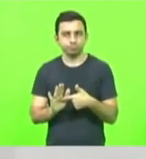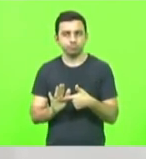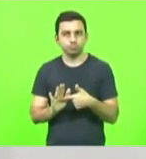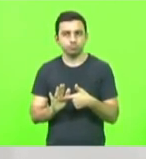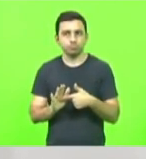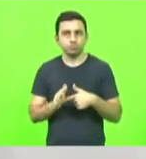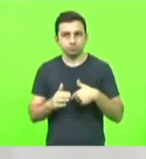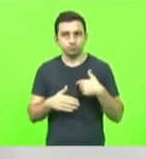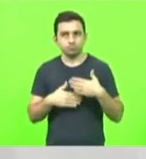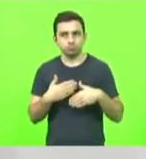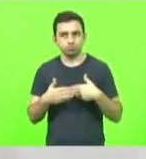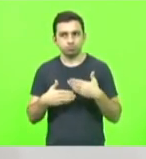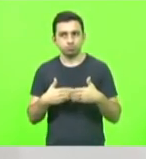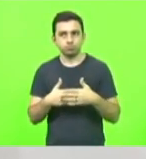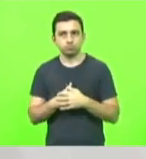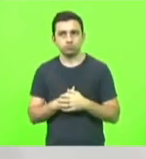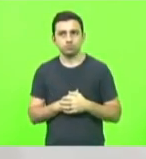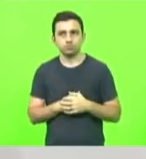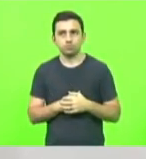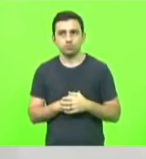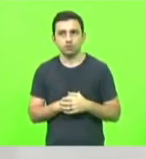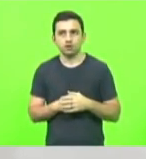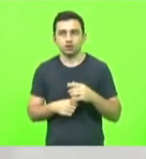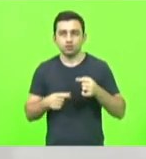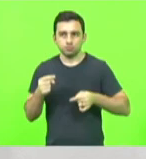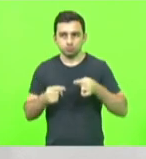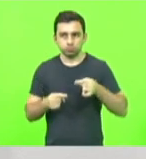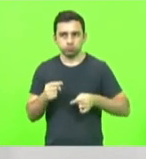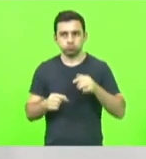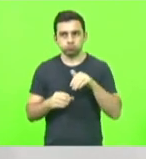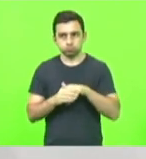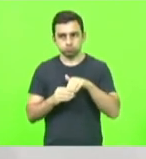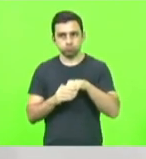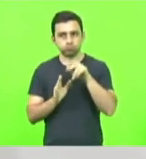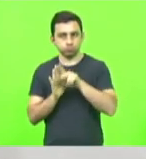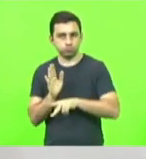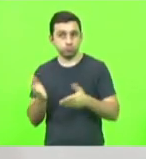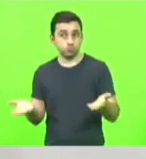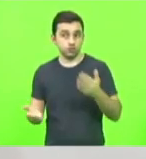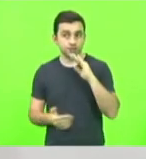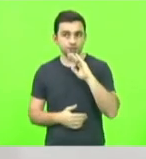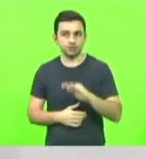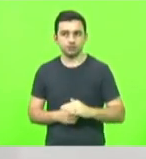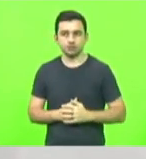durante a discussão e votação desse projeto hoje à tarde.